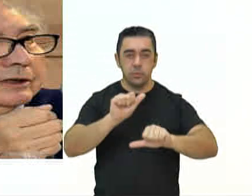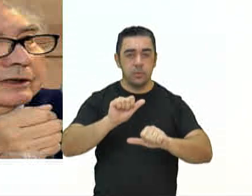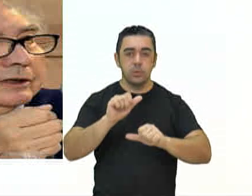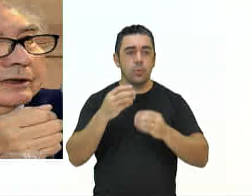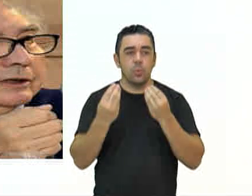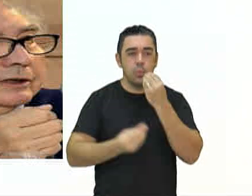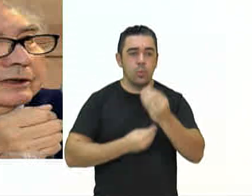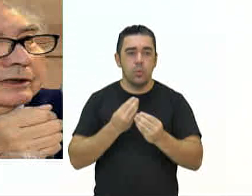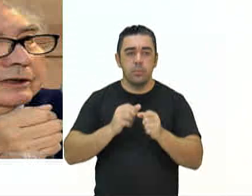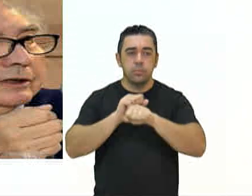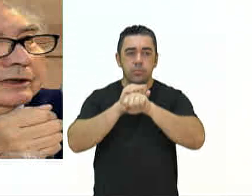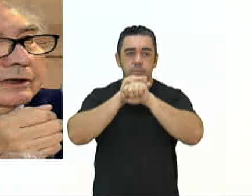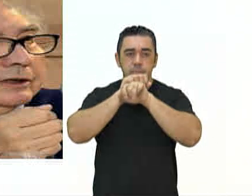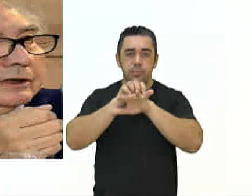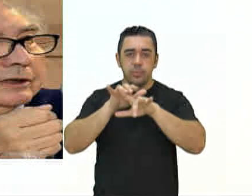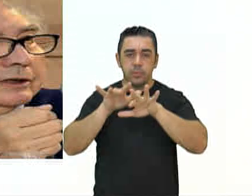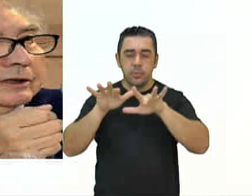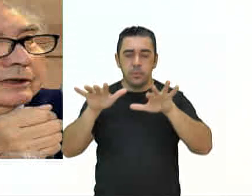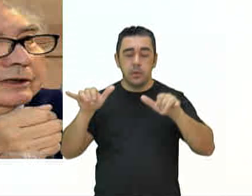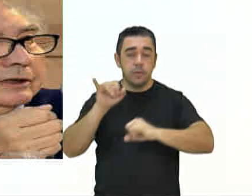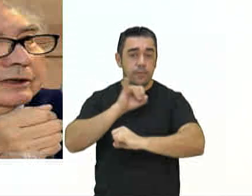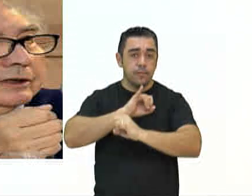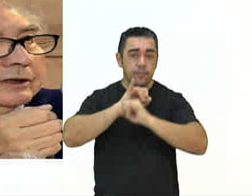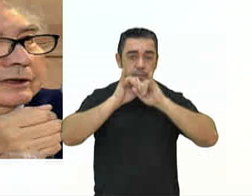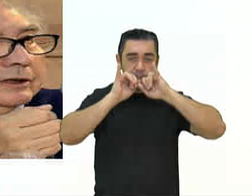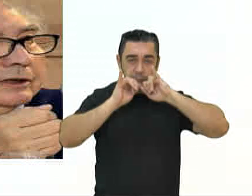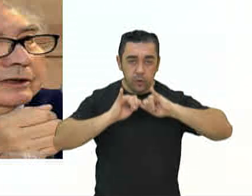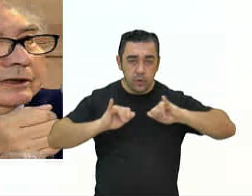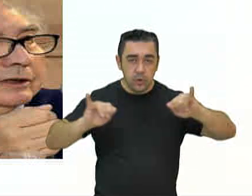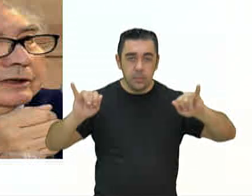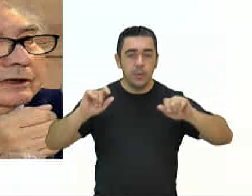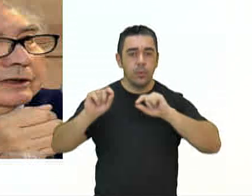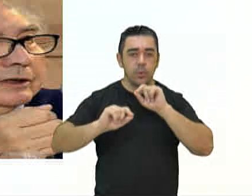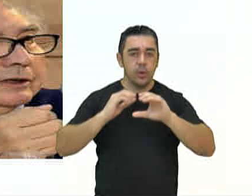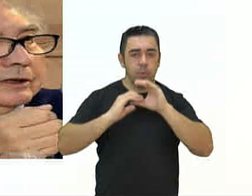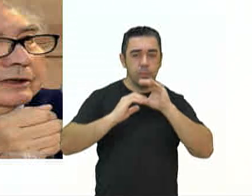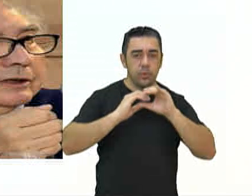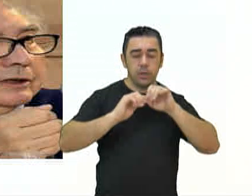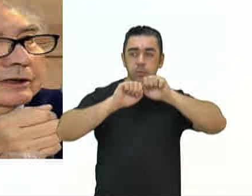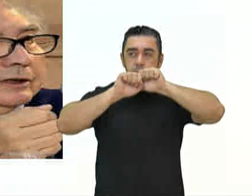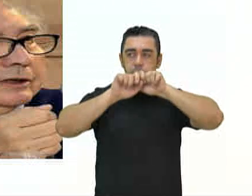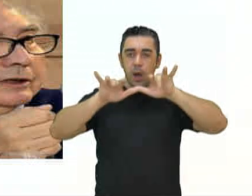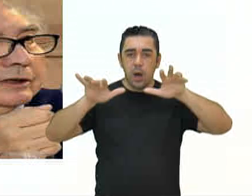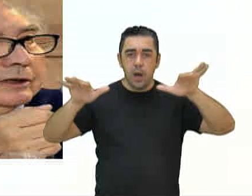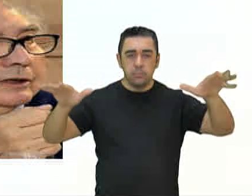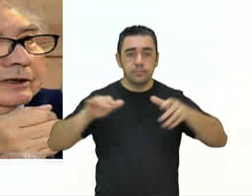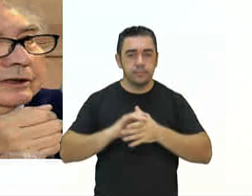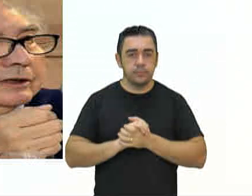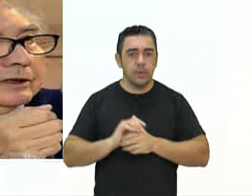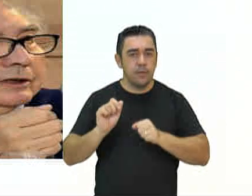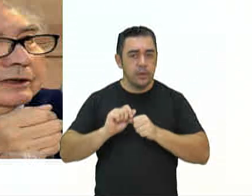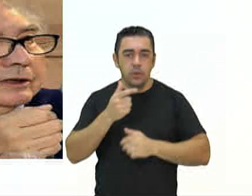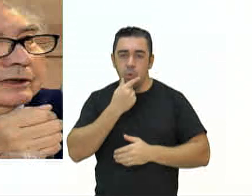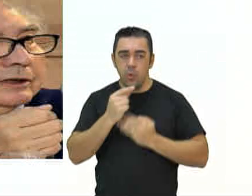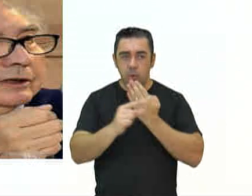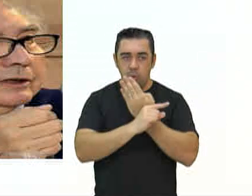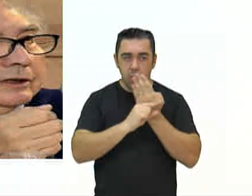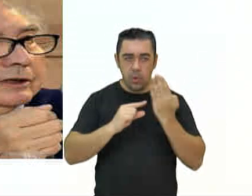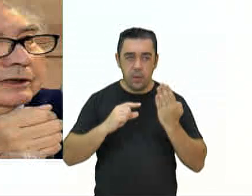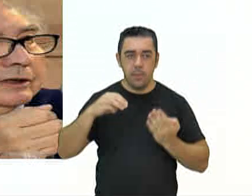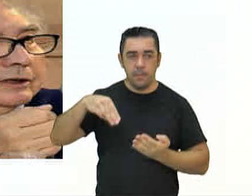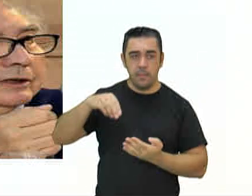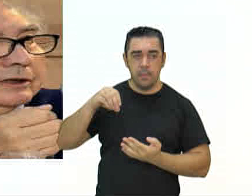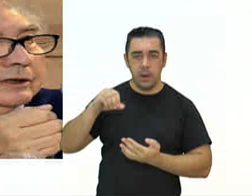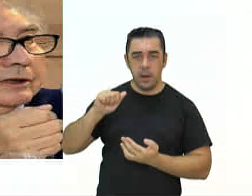como circulam informações, permitindo uma comunicação multidirecional, desenvolvendo o que Manuel Castells